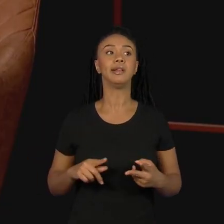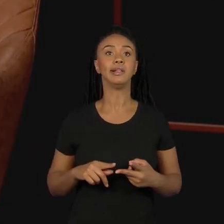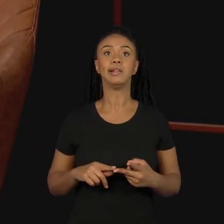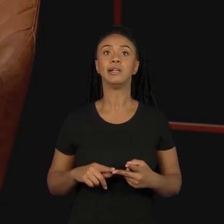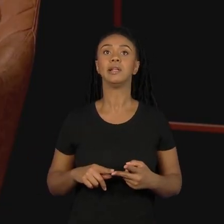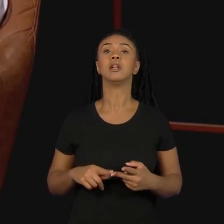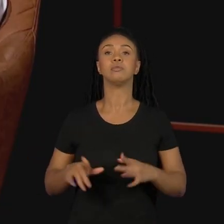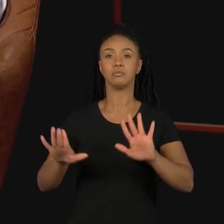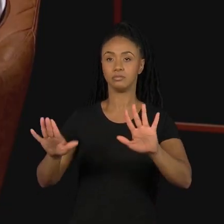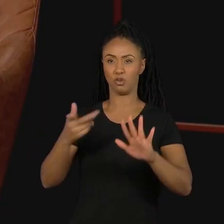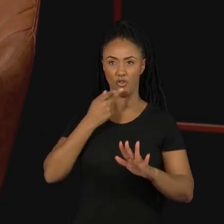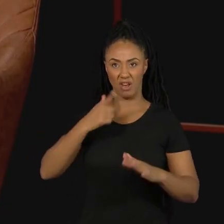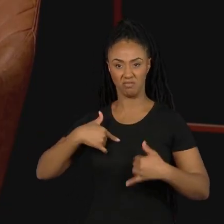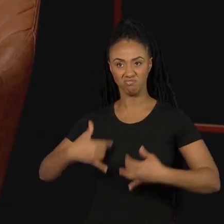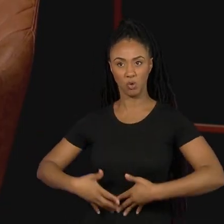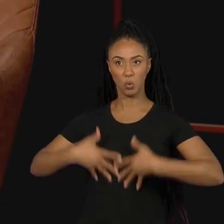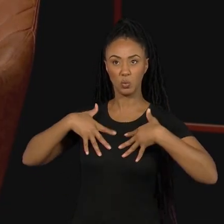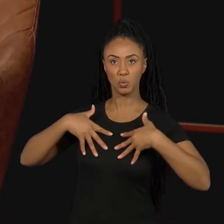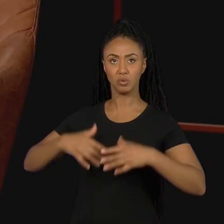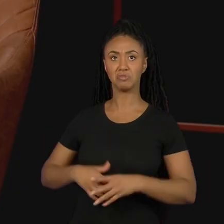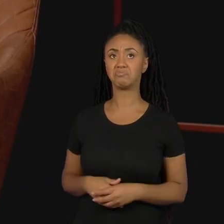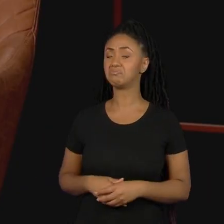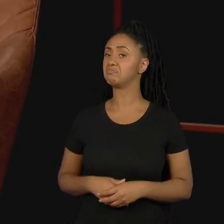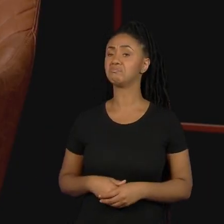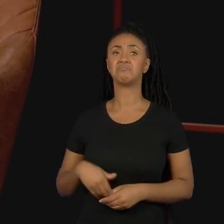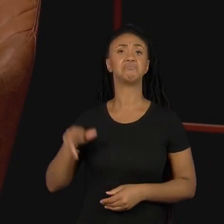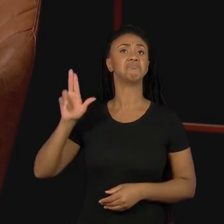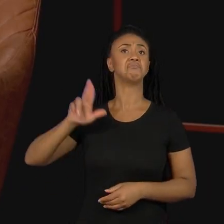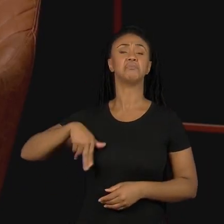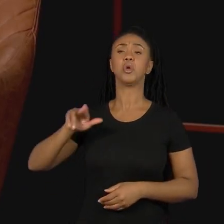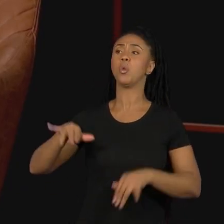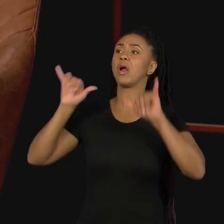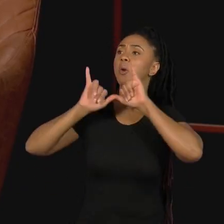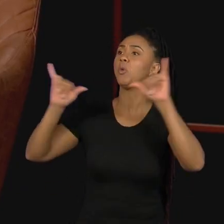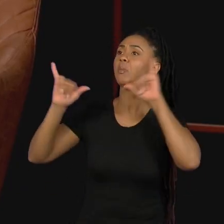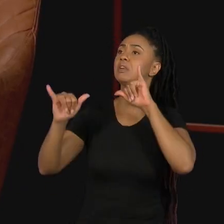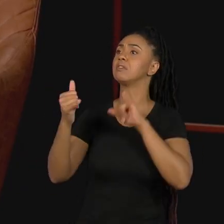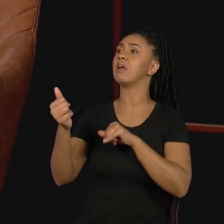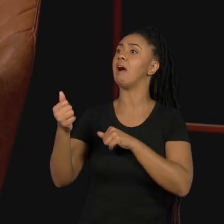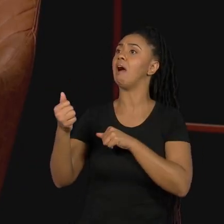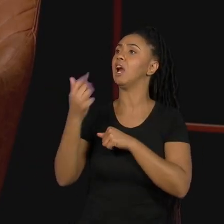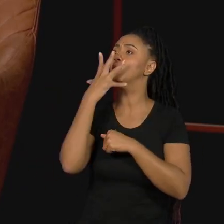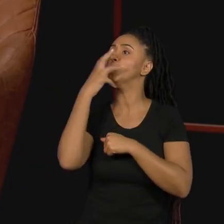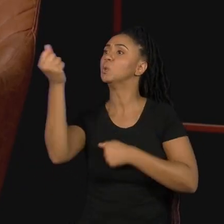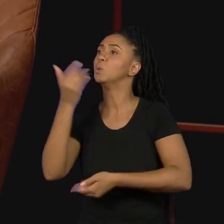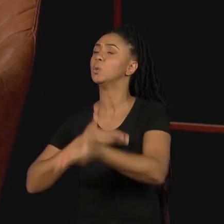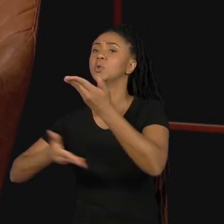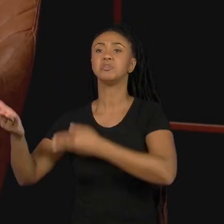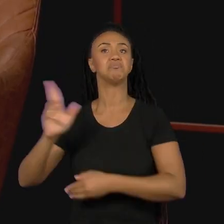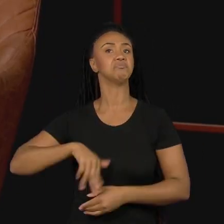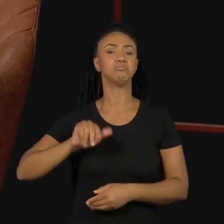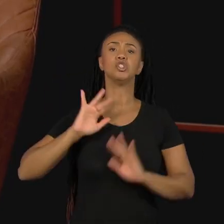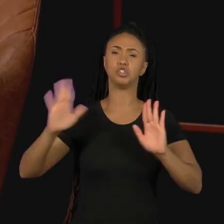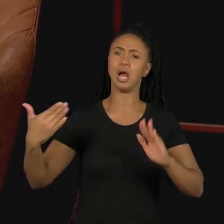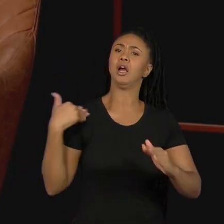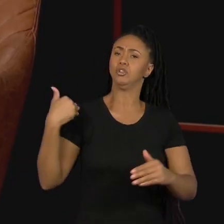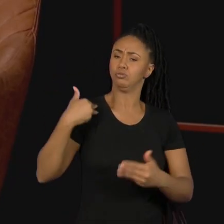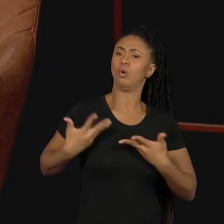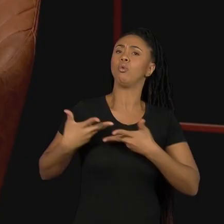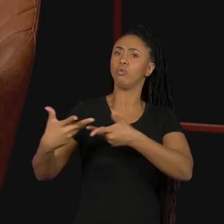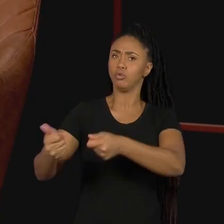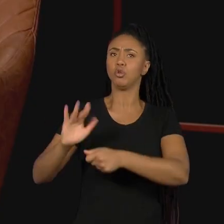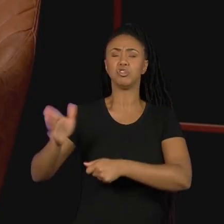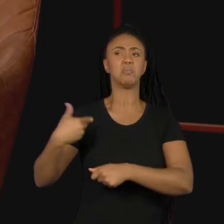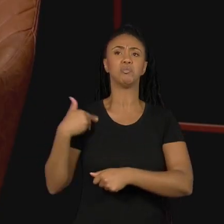Vou dizer a coisa com o peito cheio. Nunca fui corrompido pela publicidade. Fui chamado muitas vezes, mas nunca